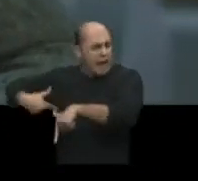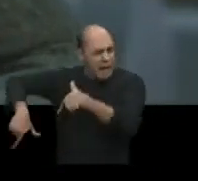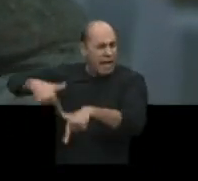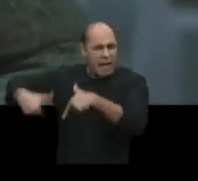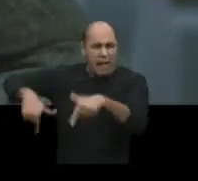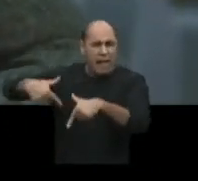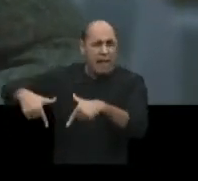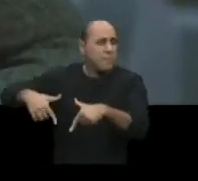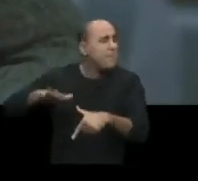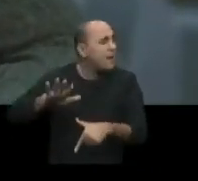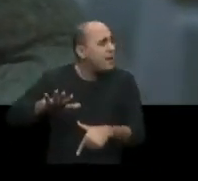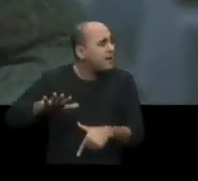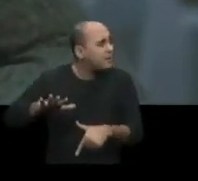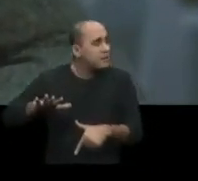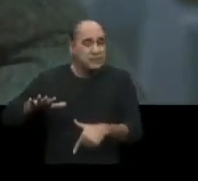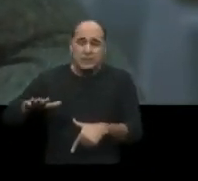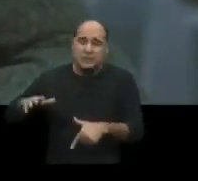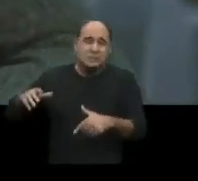dinheiro lá em casa.